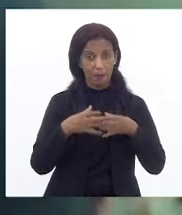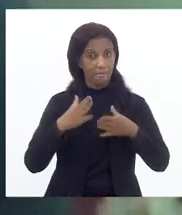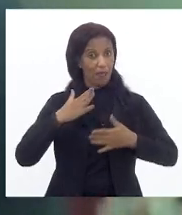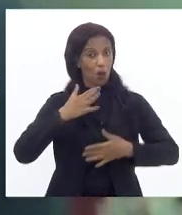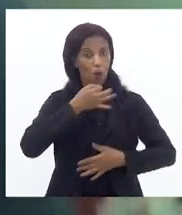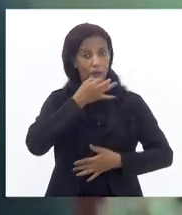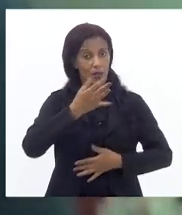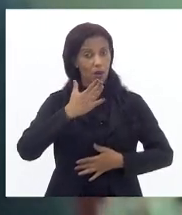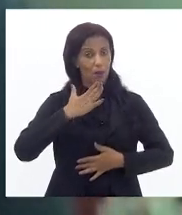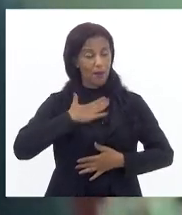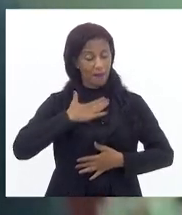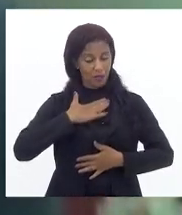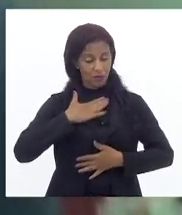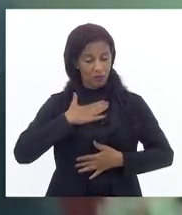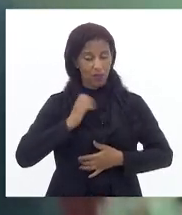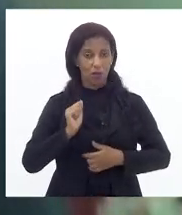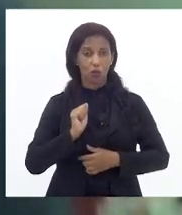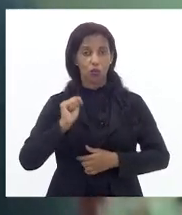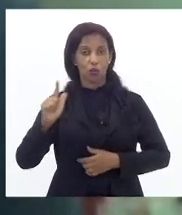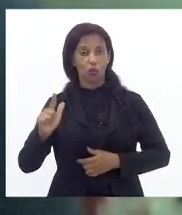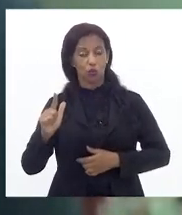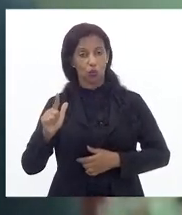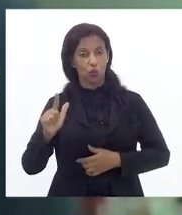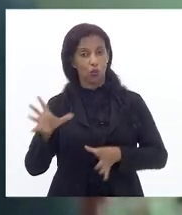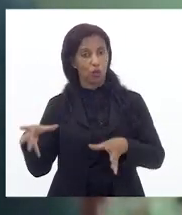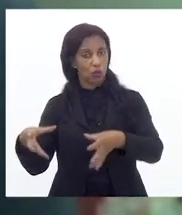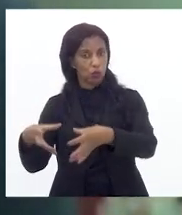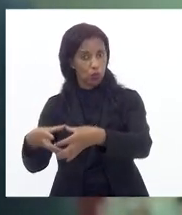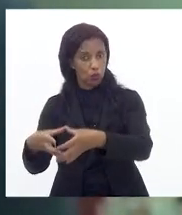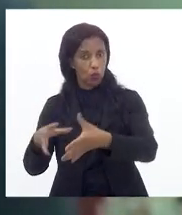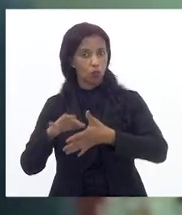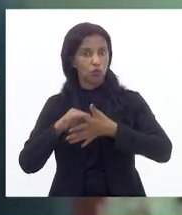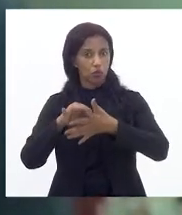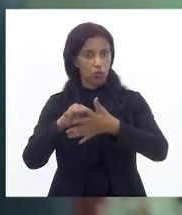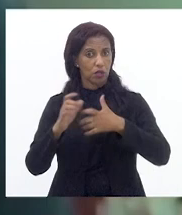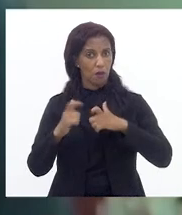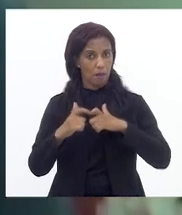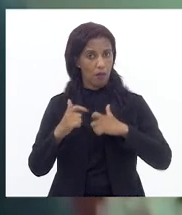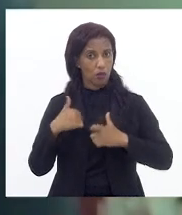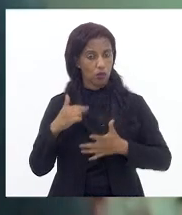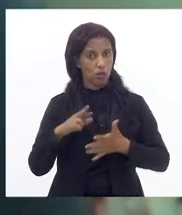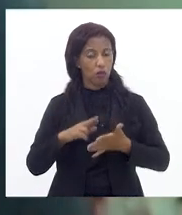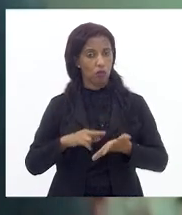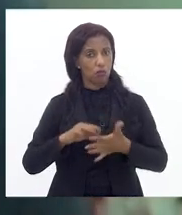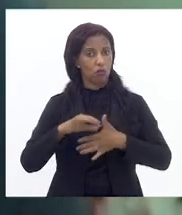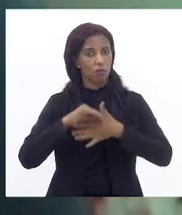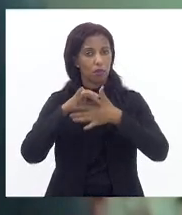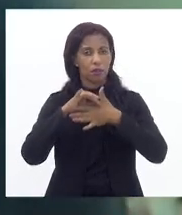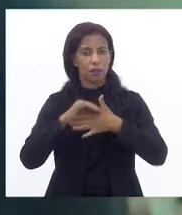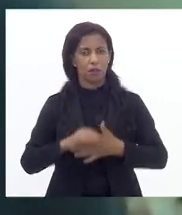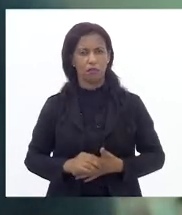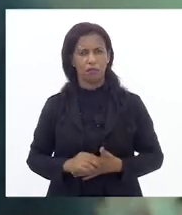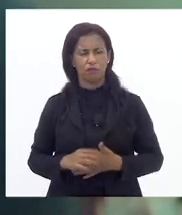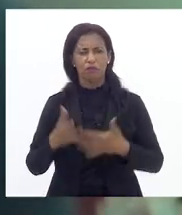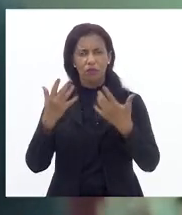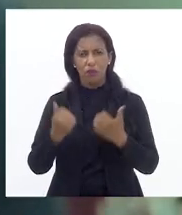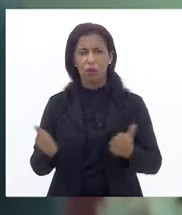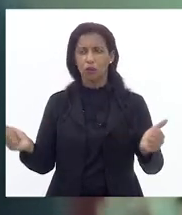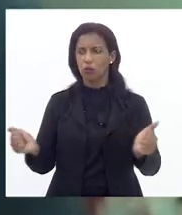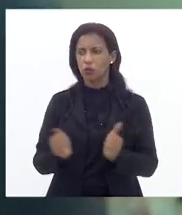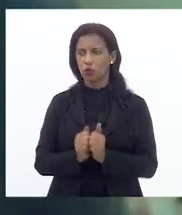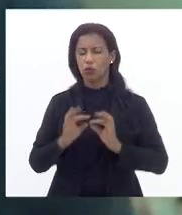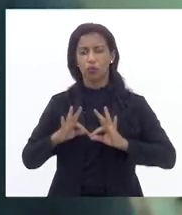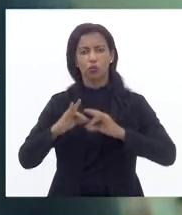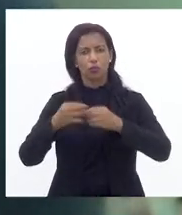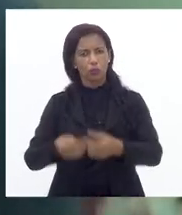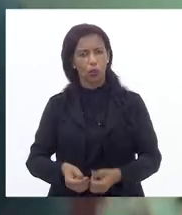pessoal e do que é da entidade que eu represento nesse momento vamos juntar com todos que passaram por aqui